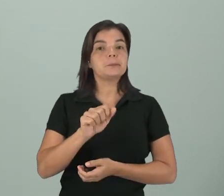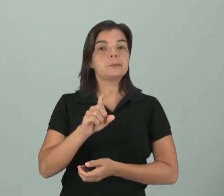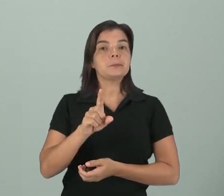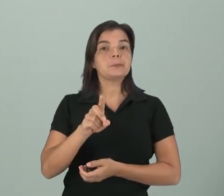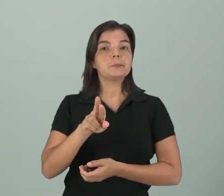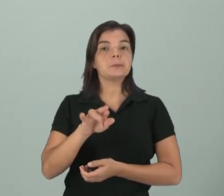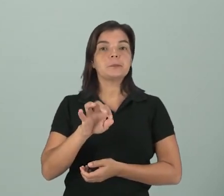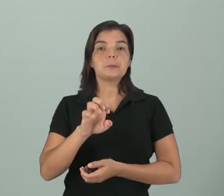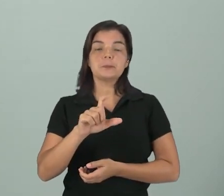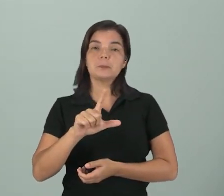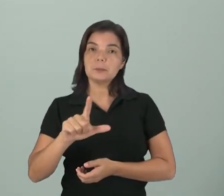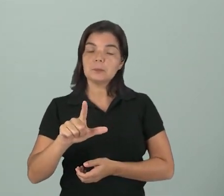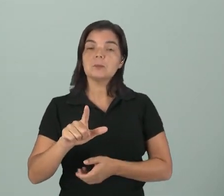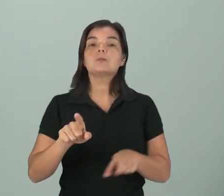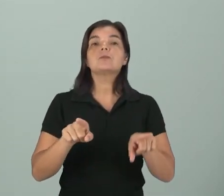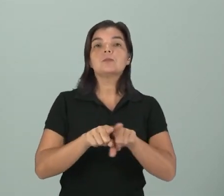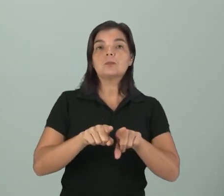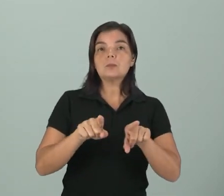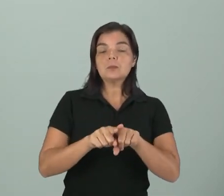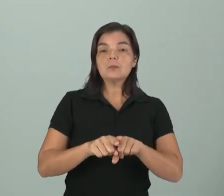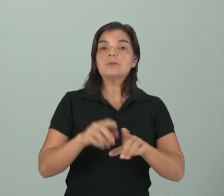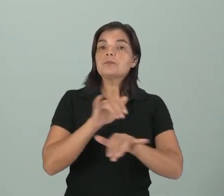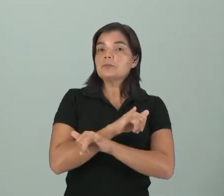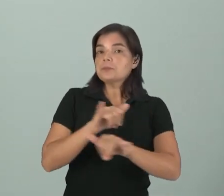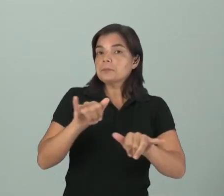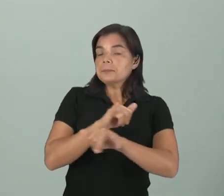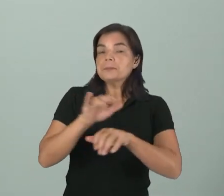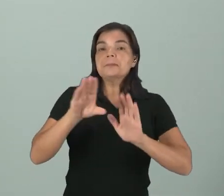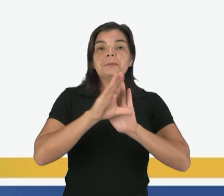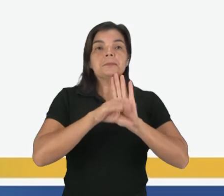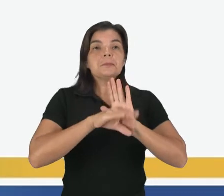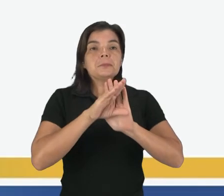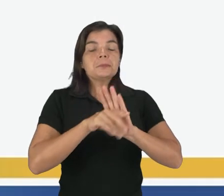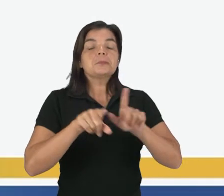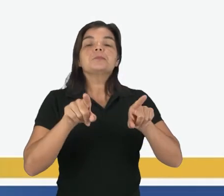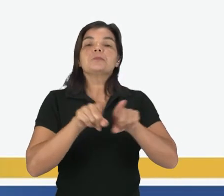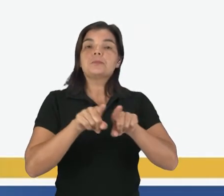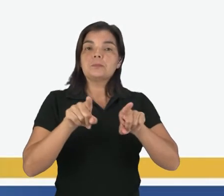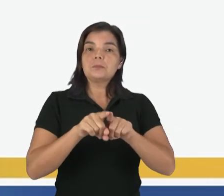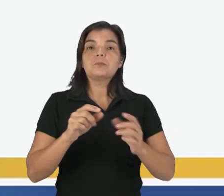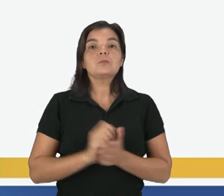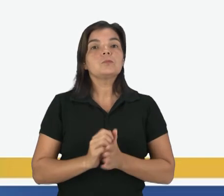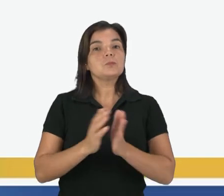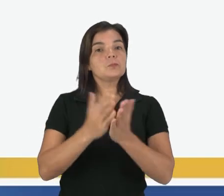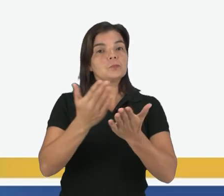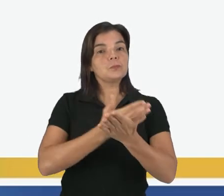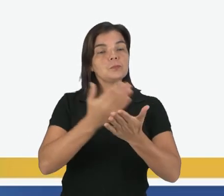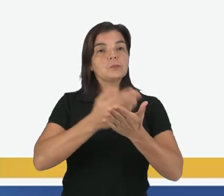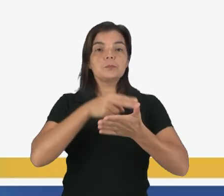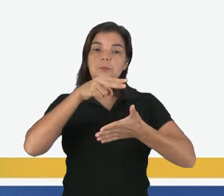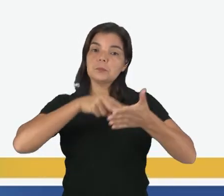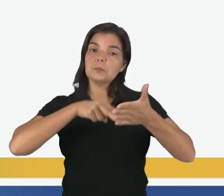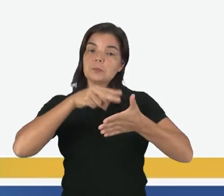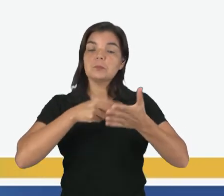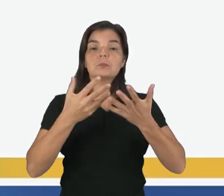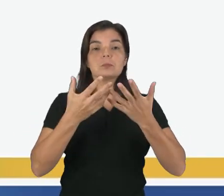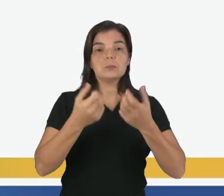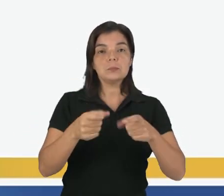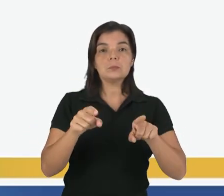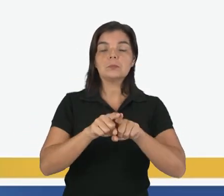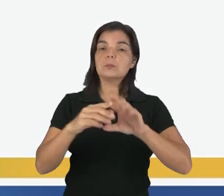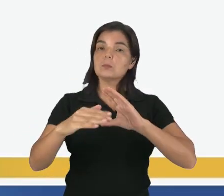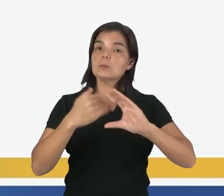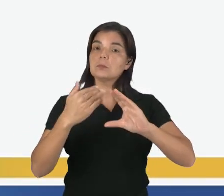Adriel, que mantém uma página onde divulga conteúdos e resenhas sobre os livros que lê. Ele recebeu as